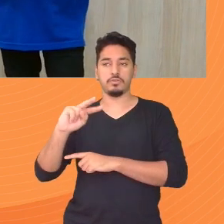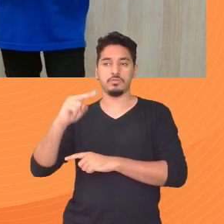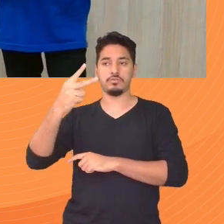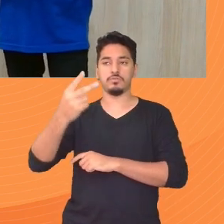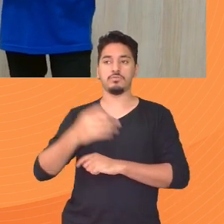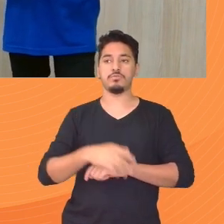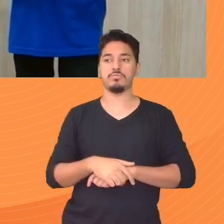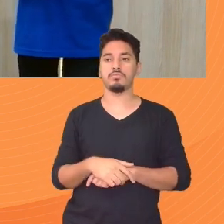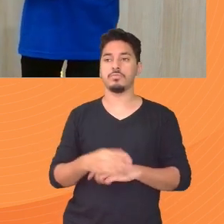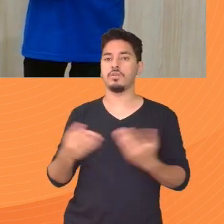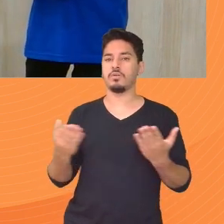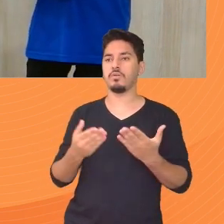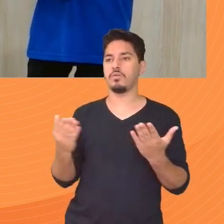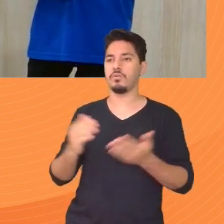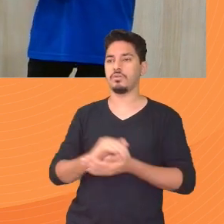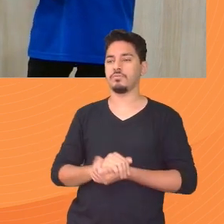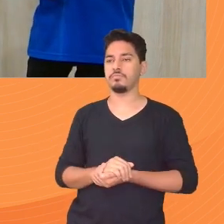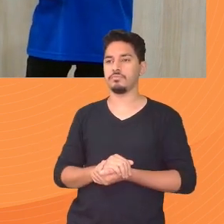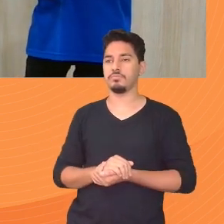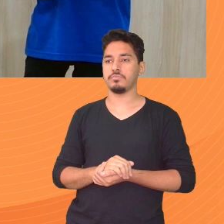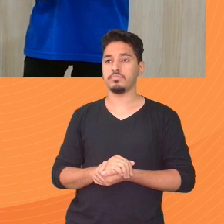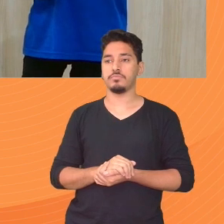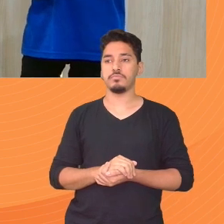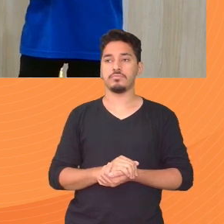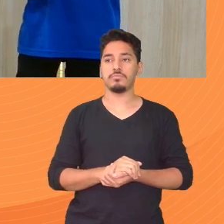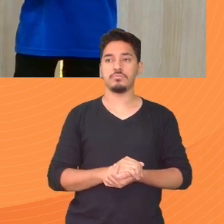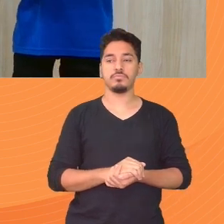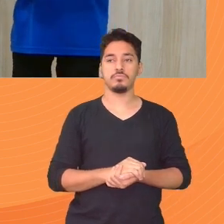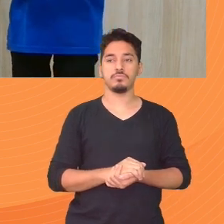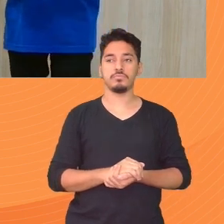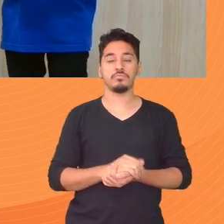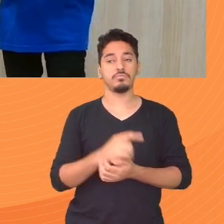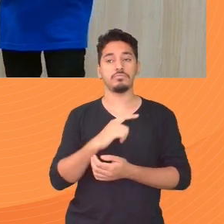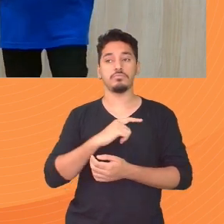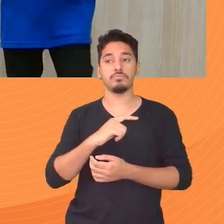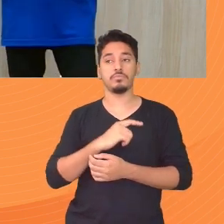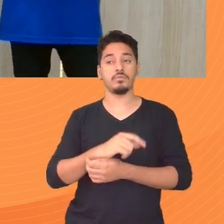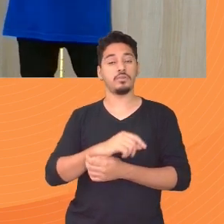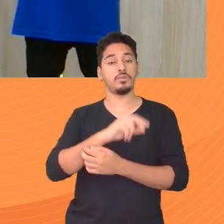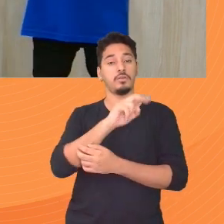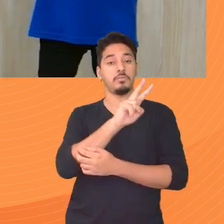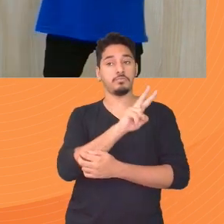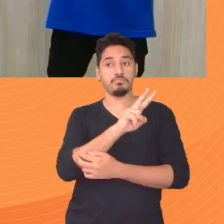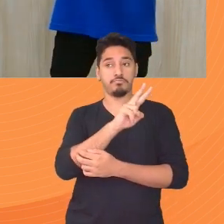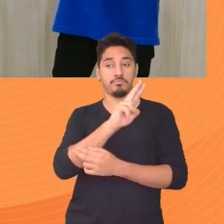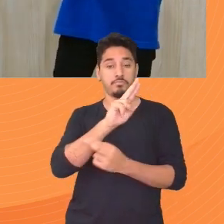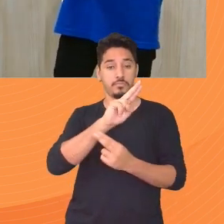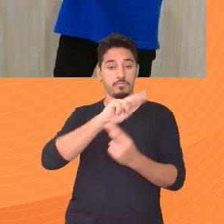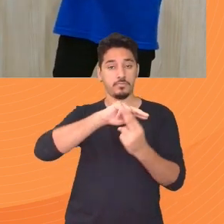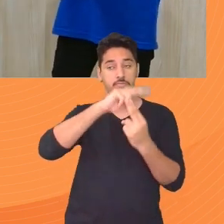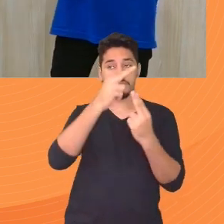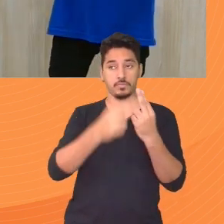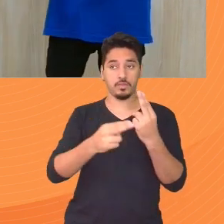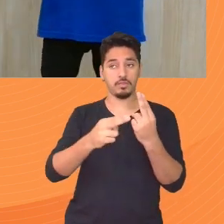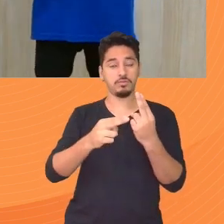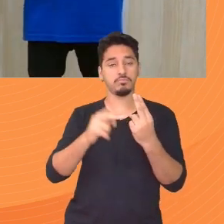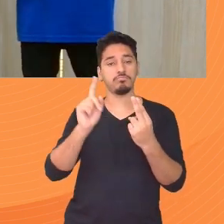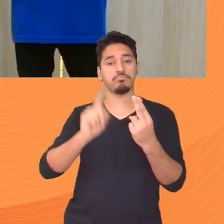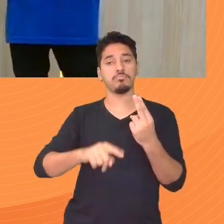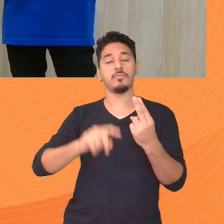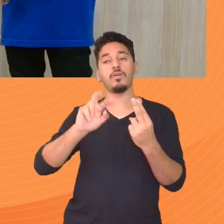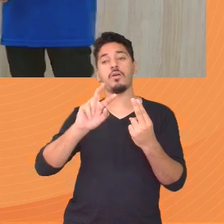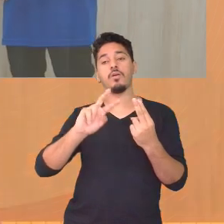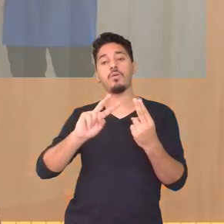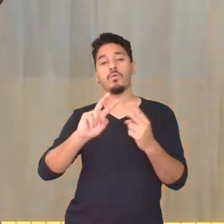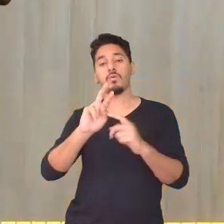eu vou ter o volume da água é πr ao quadrado vezes a altura. πr ao quadrado é 7 e a altura equivale